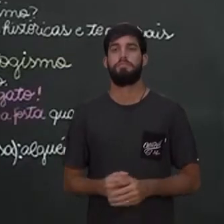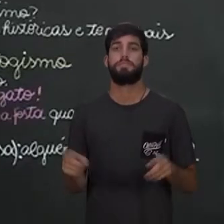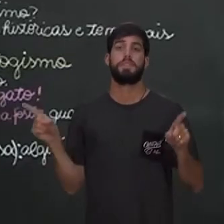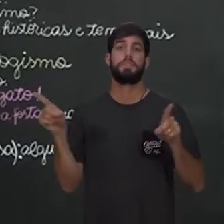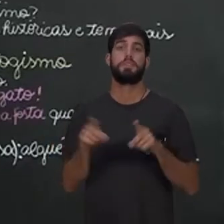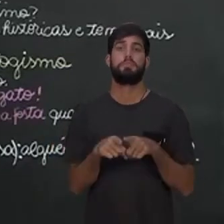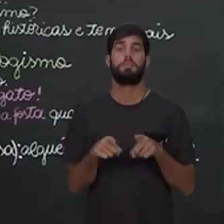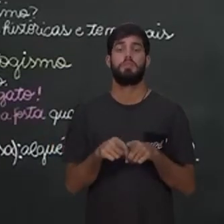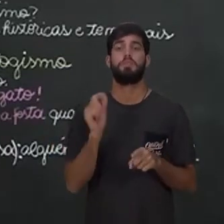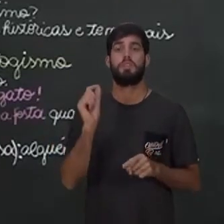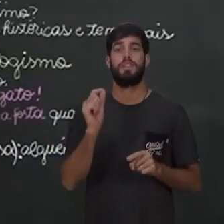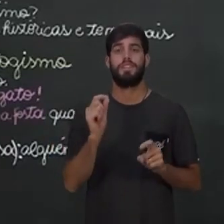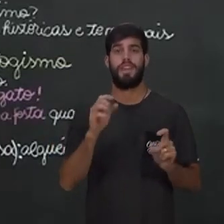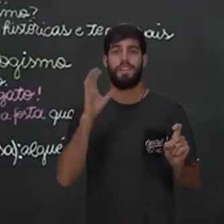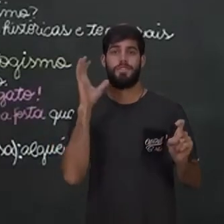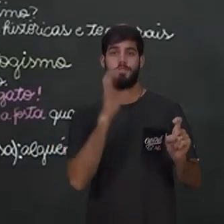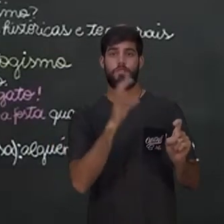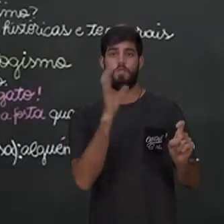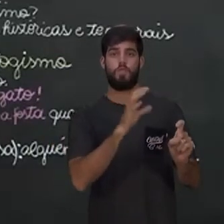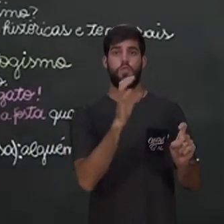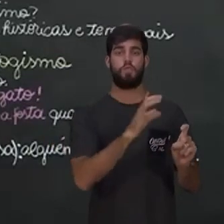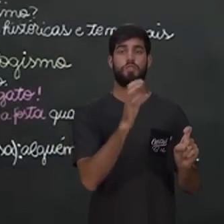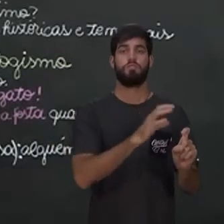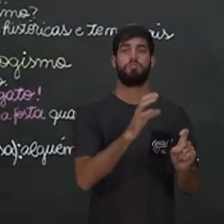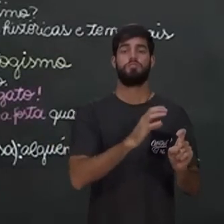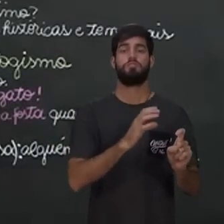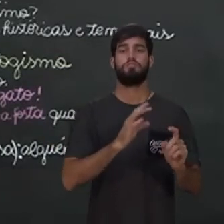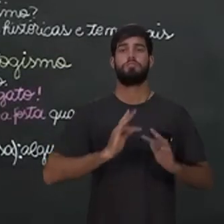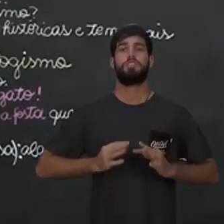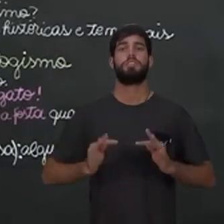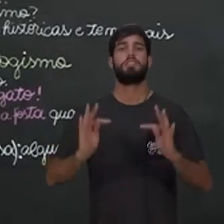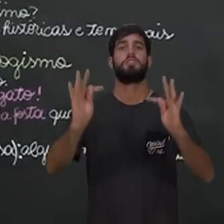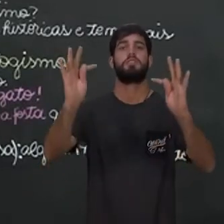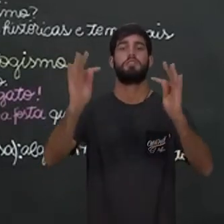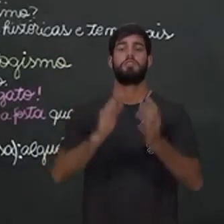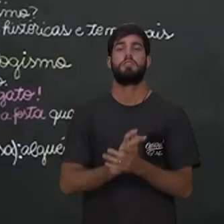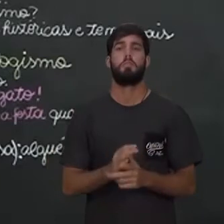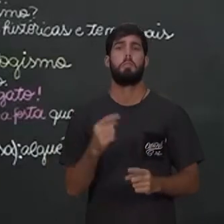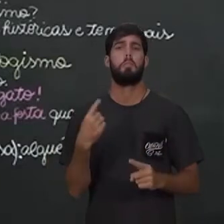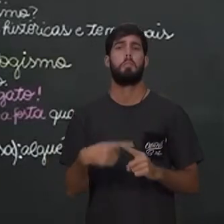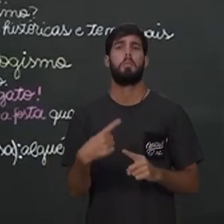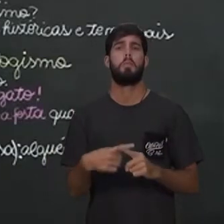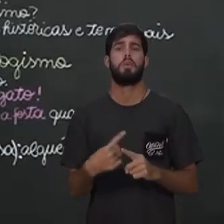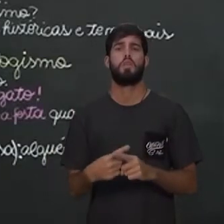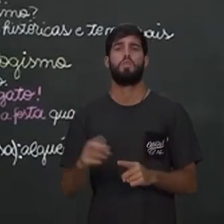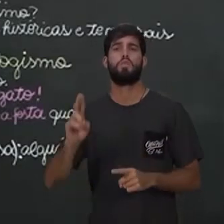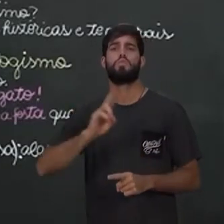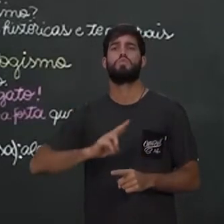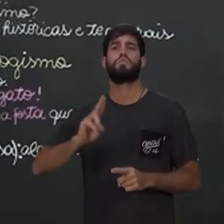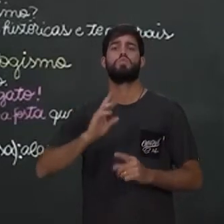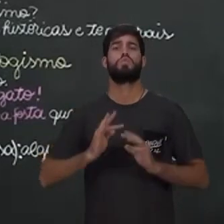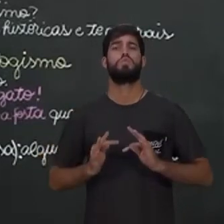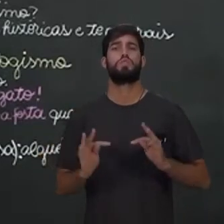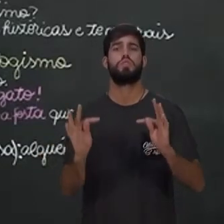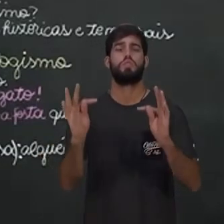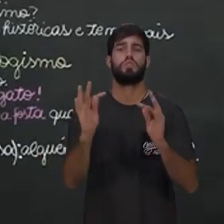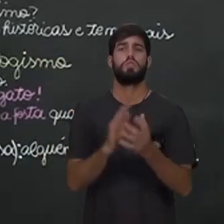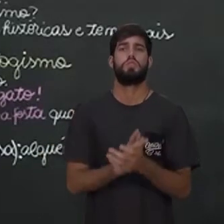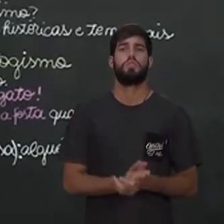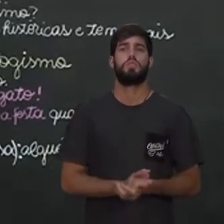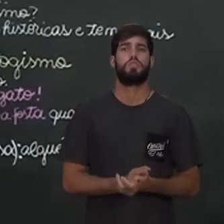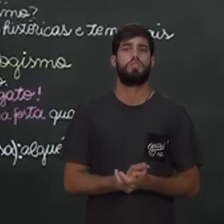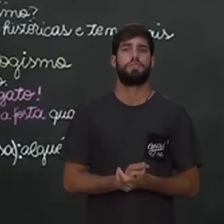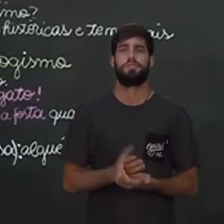influência da tecnologia. Muitas vezes os estrangeirismos são incorporados exatamente por conta do uso de uma nova tecnologia, do desenvolvimento de uma